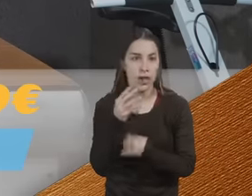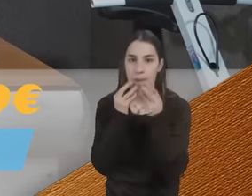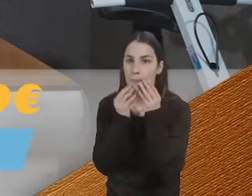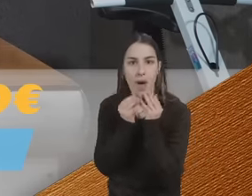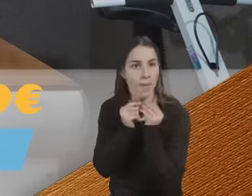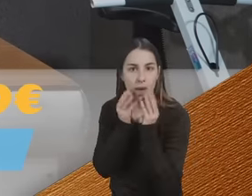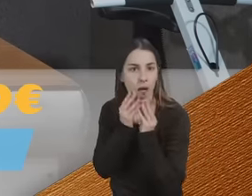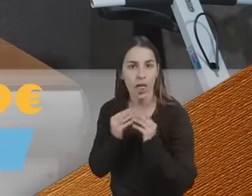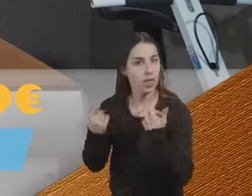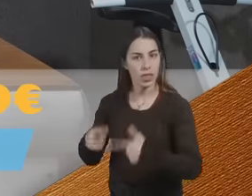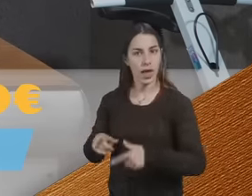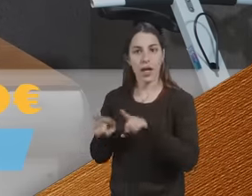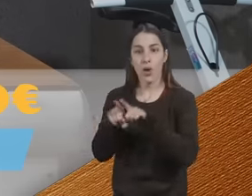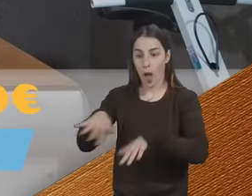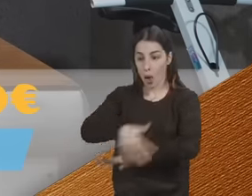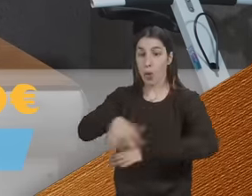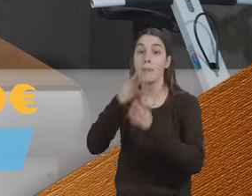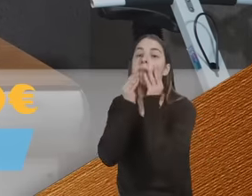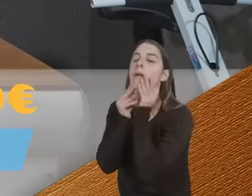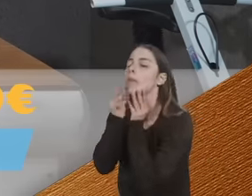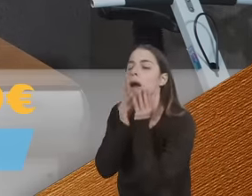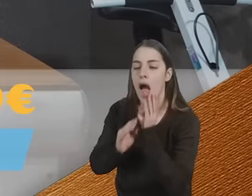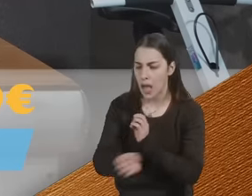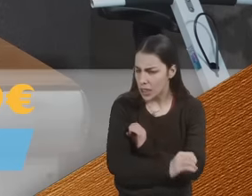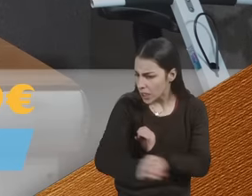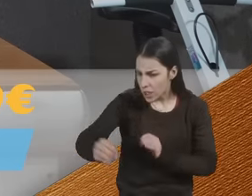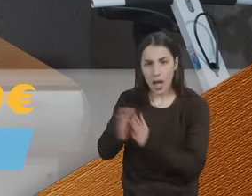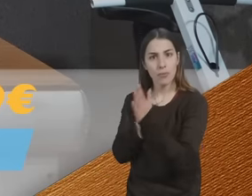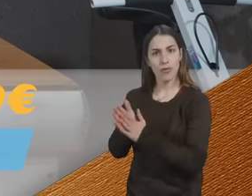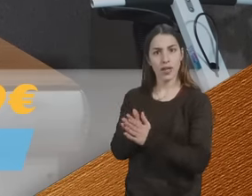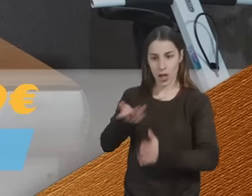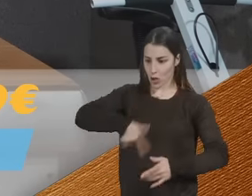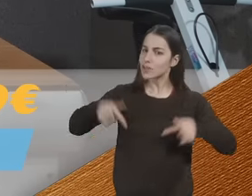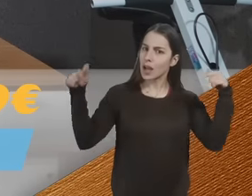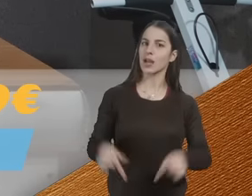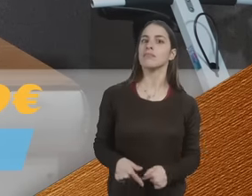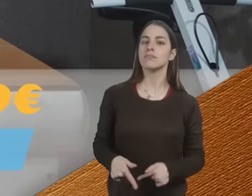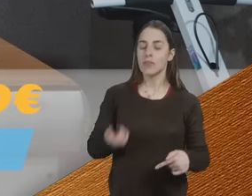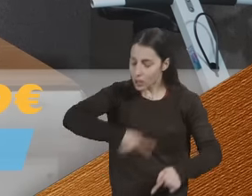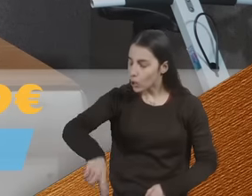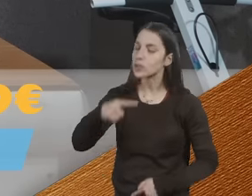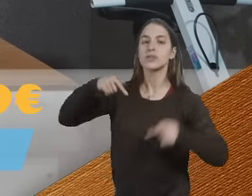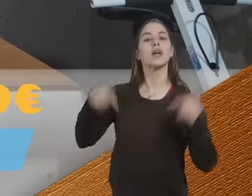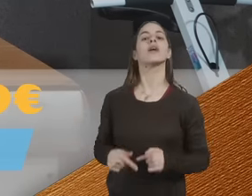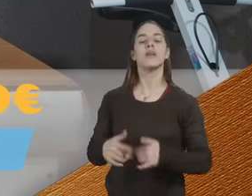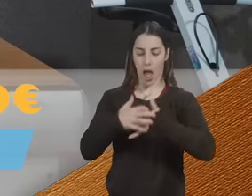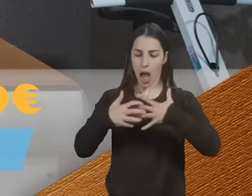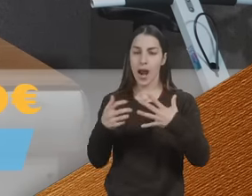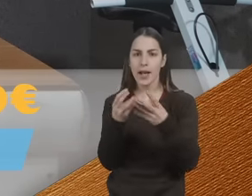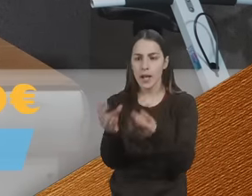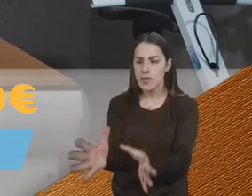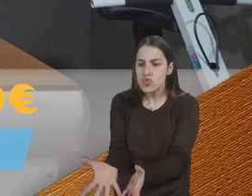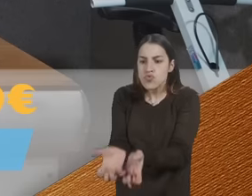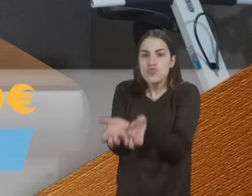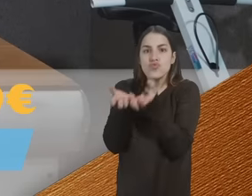por aí, pela rua a babar-se e ninguém aproveita. E nós, na Babigui, estamos aqui para isso. Estamos aqui para tirar a baba das aranhas. Fomos a primeira